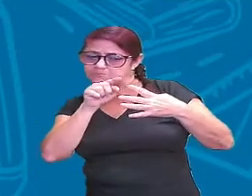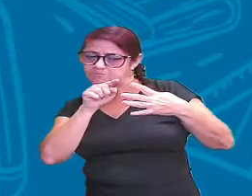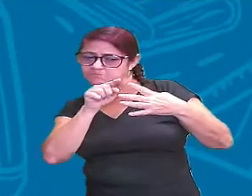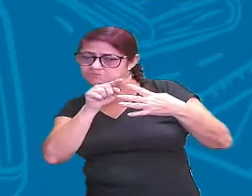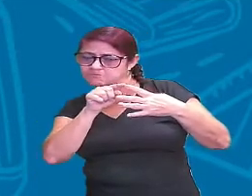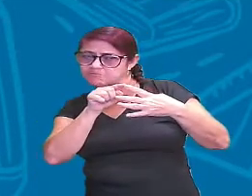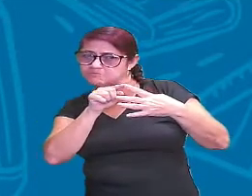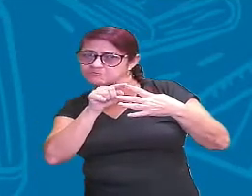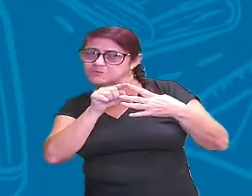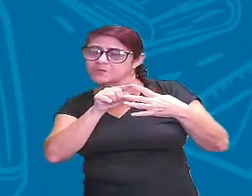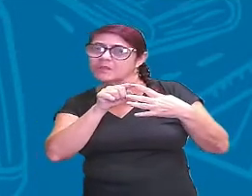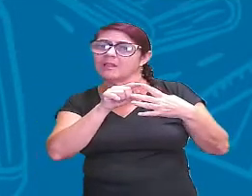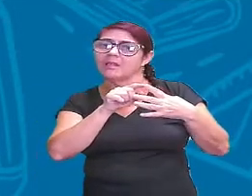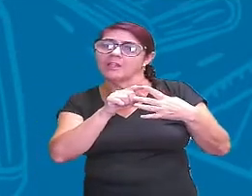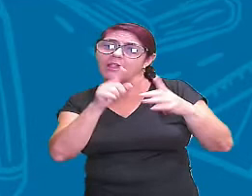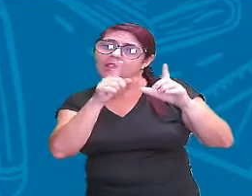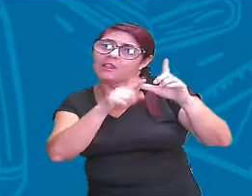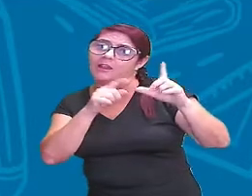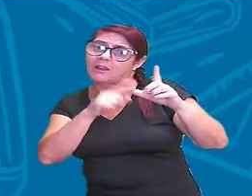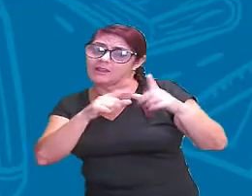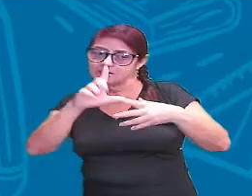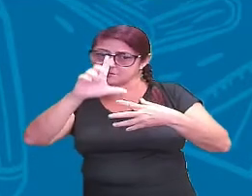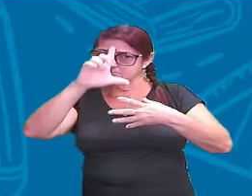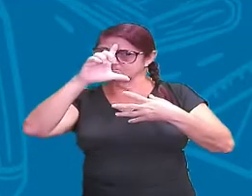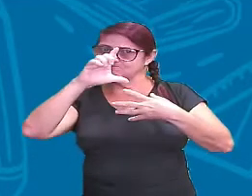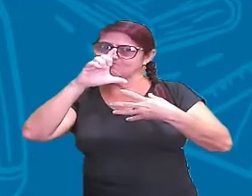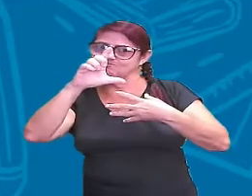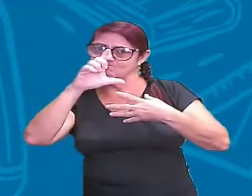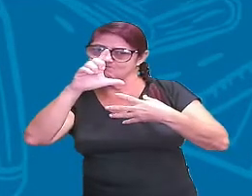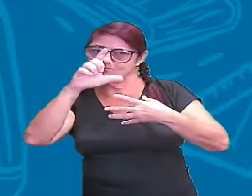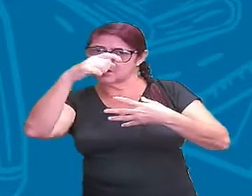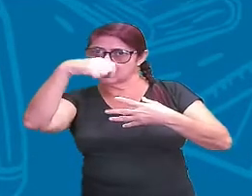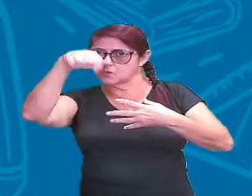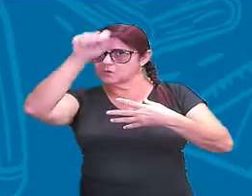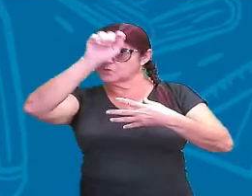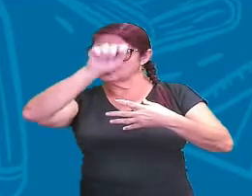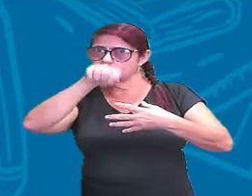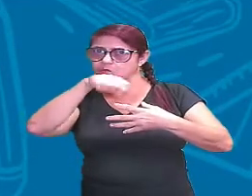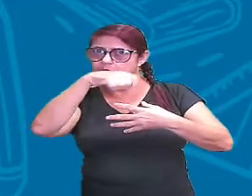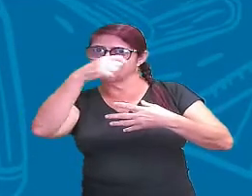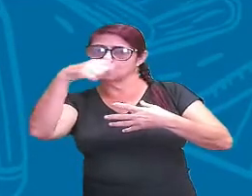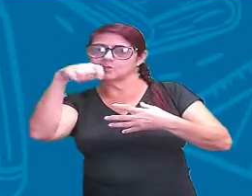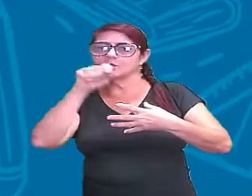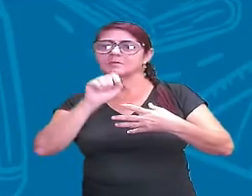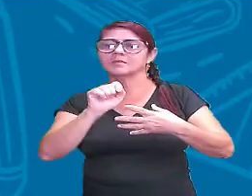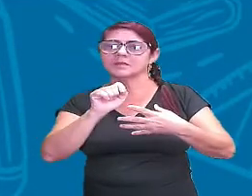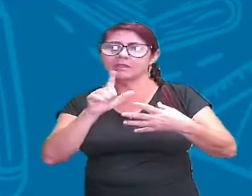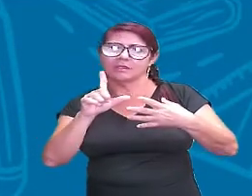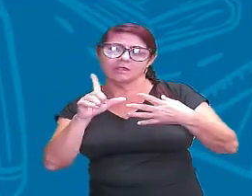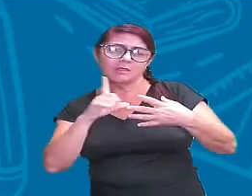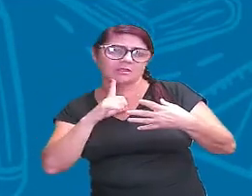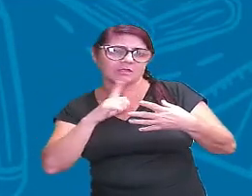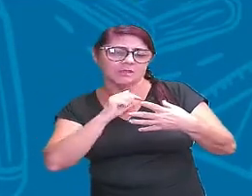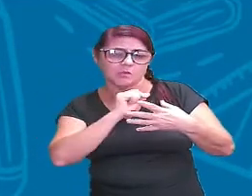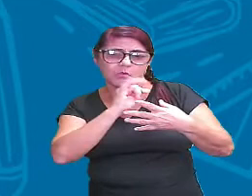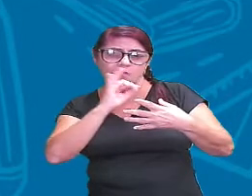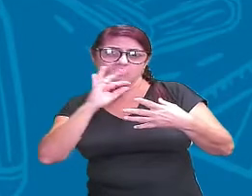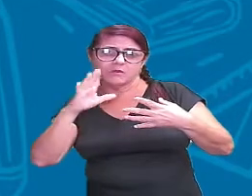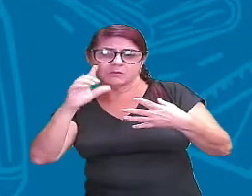alfabeto de letra maiúscula, bastão e cursiva. Temos o alfabeto de